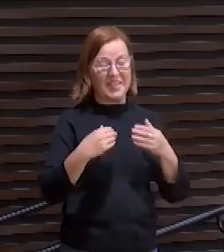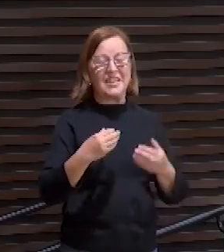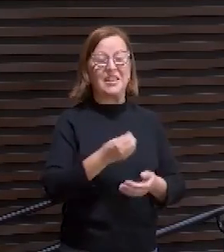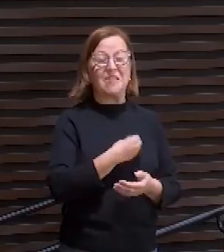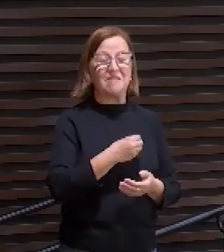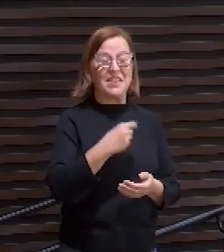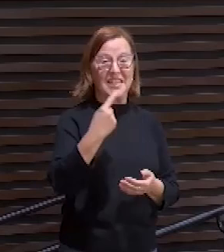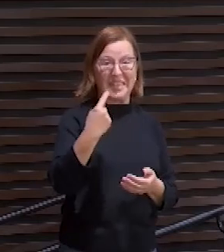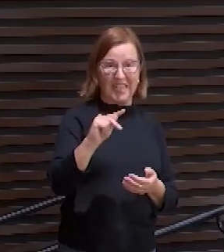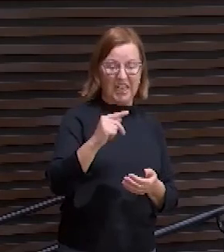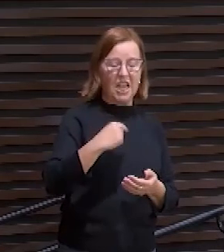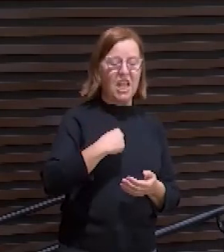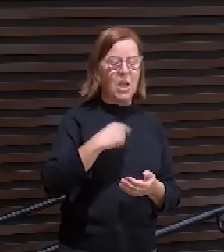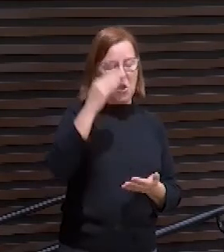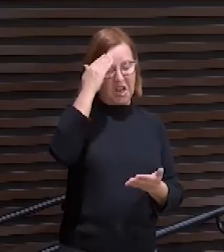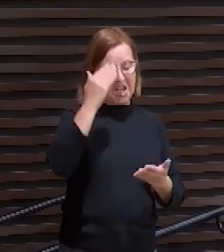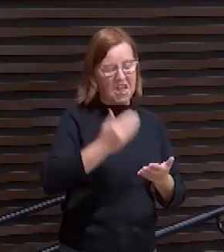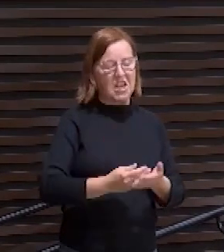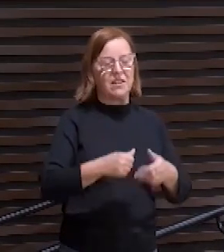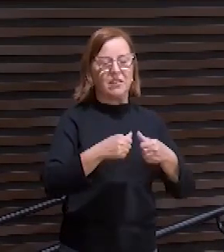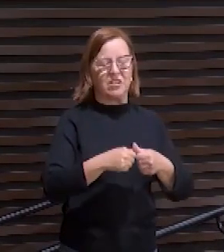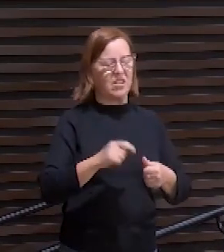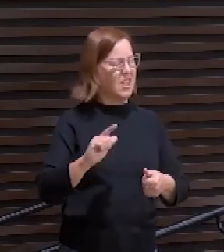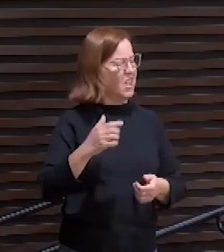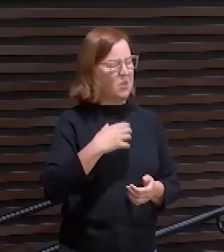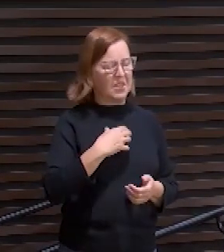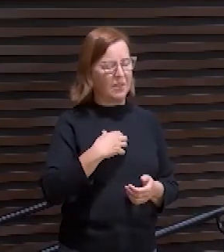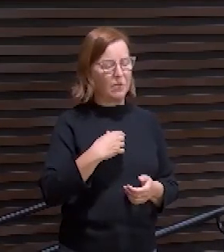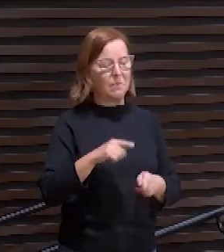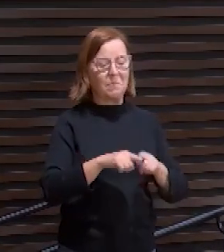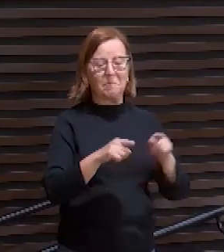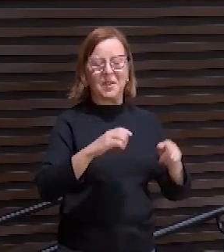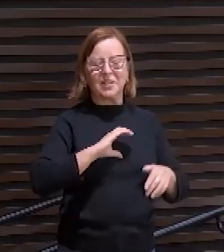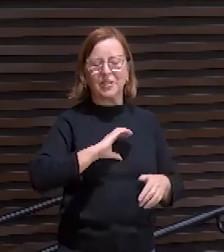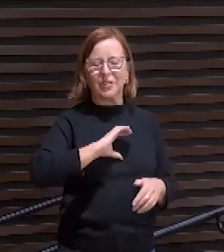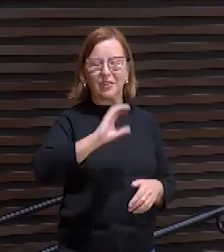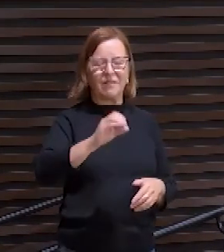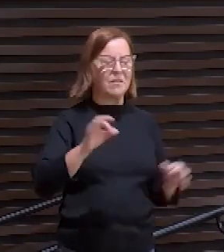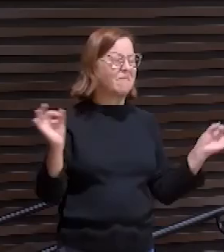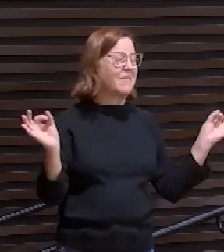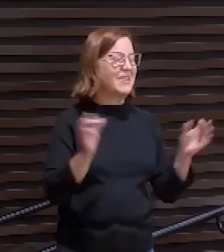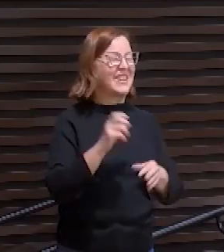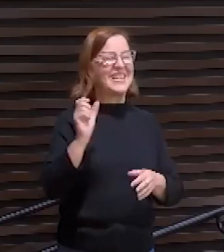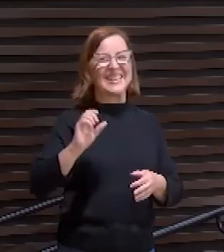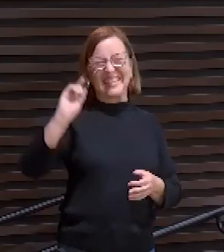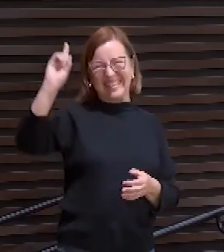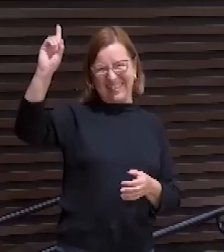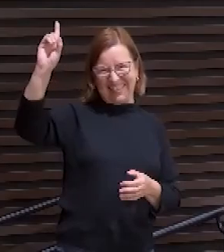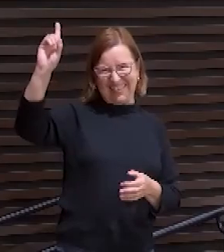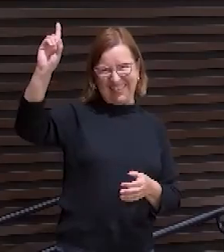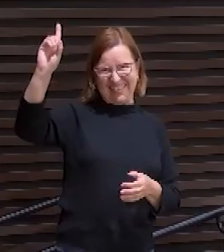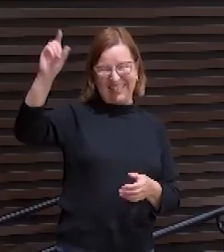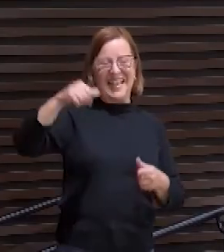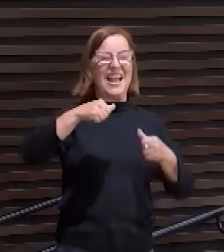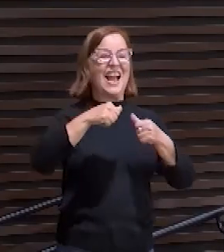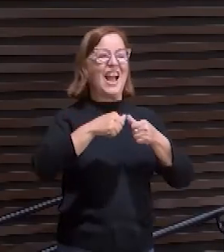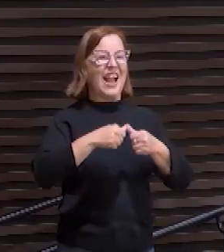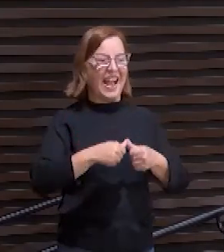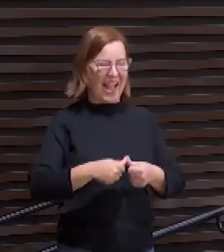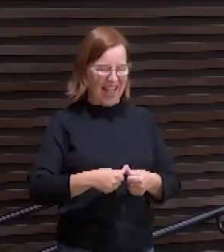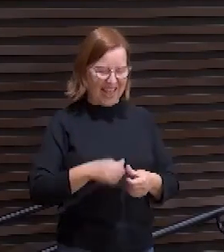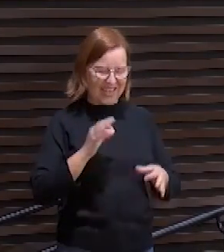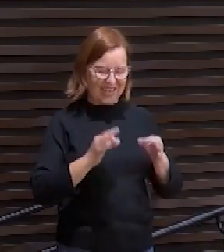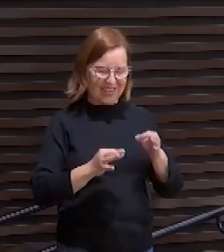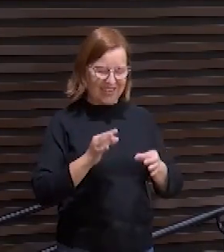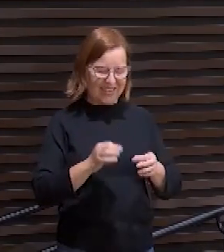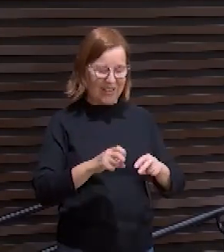creio nisso. Não sinto, mas confio plenamente na palavra de Deus. Essa é a justificação